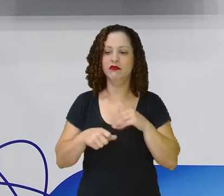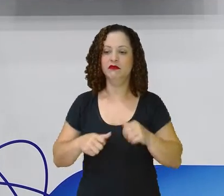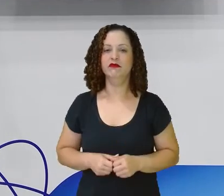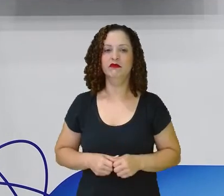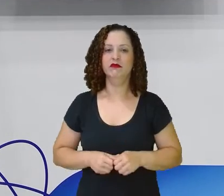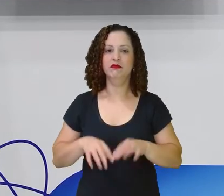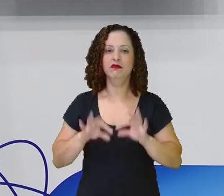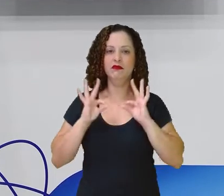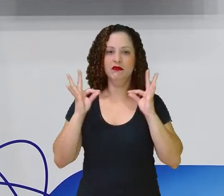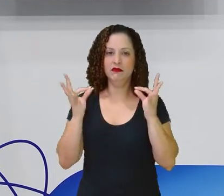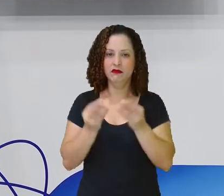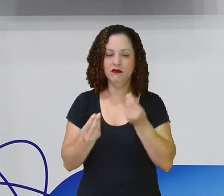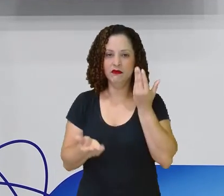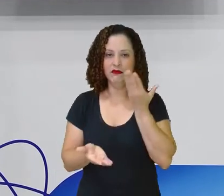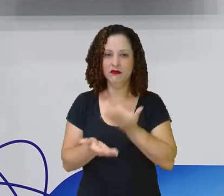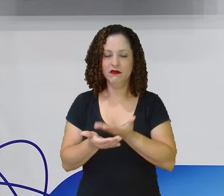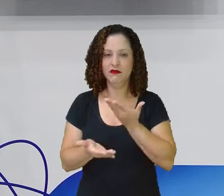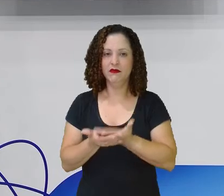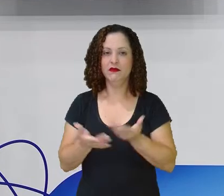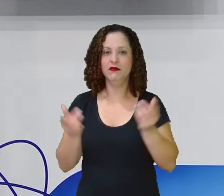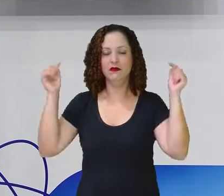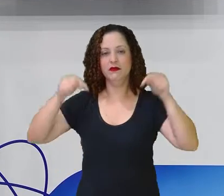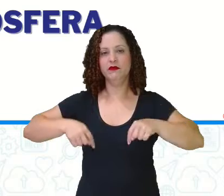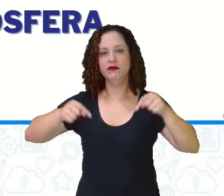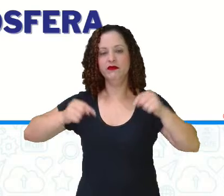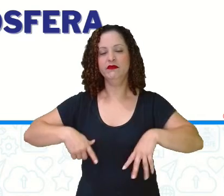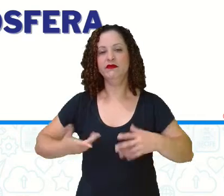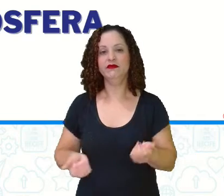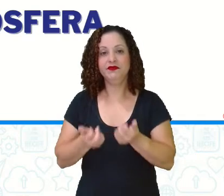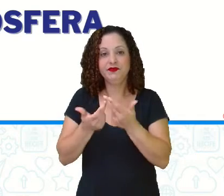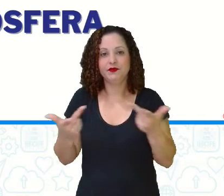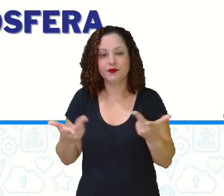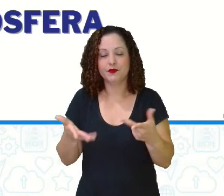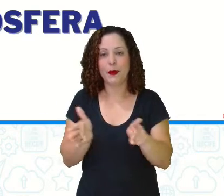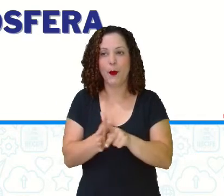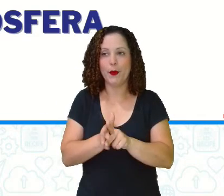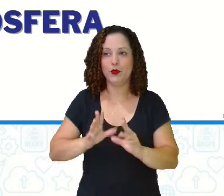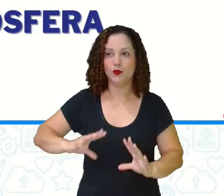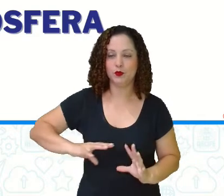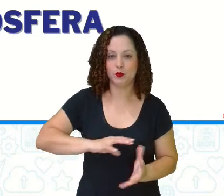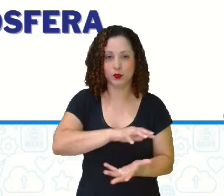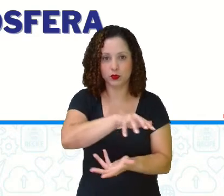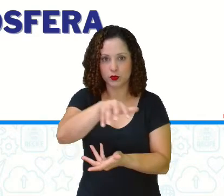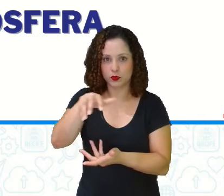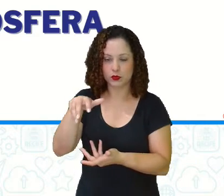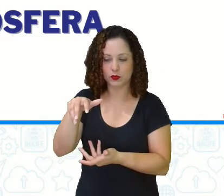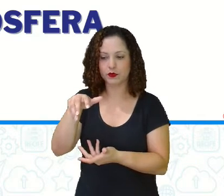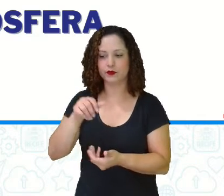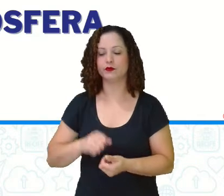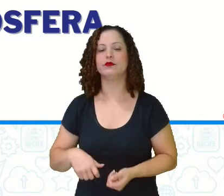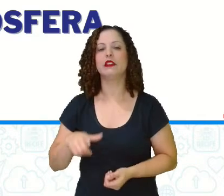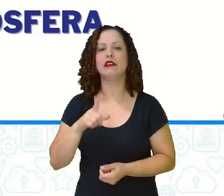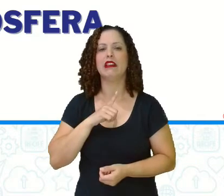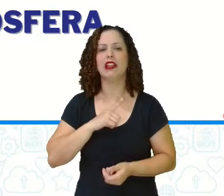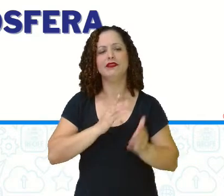iremos tratar aqui é o sistema terrestre. E quando eu penso no sistema terrestre, eu tenho aí algumas subdivisões.